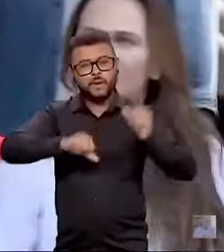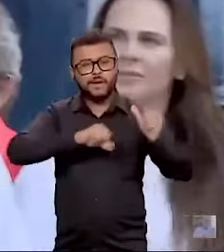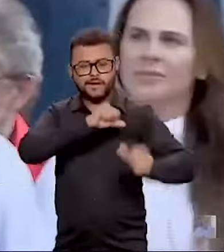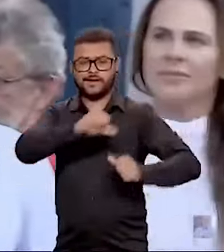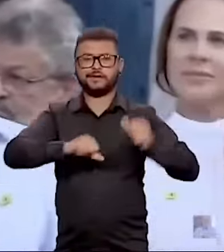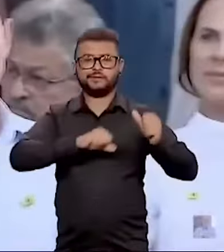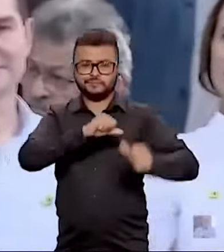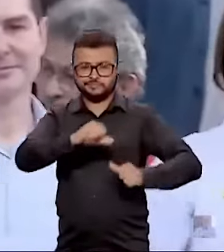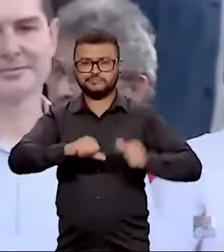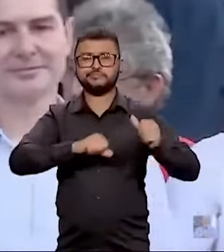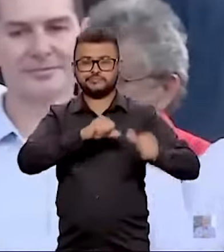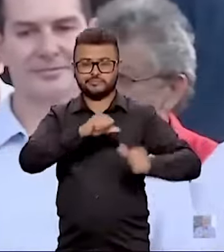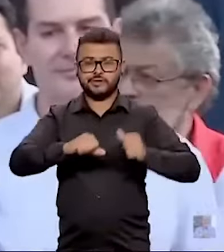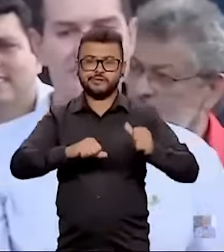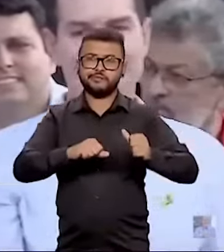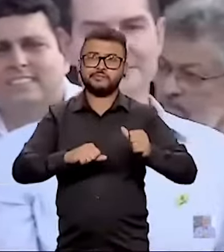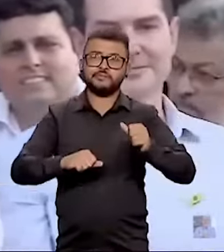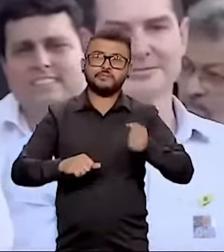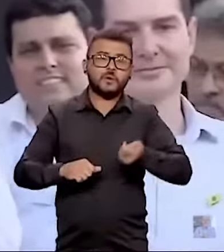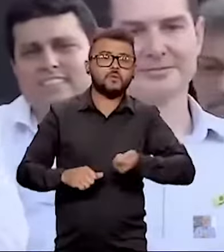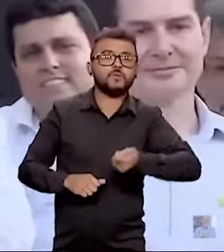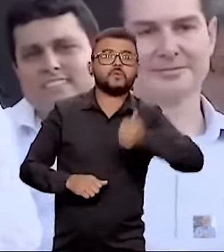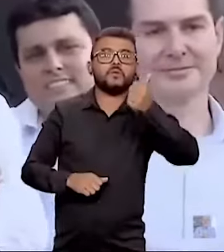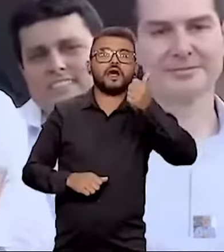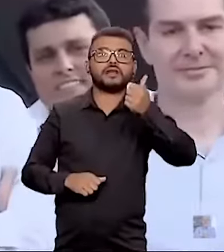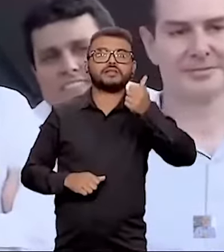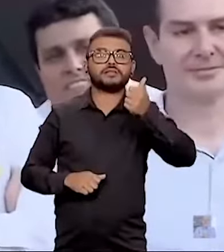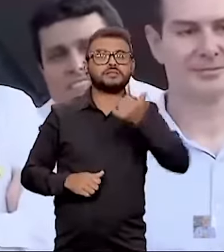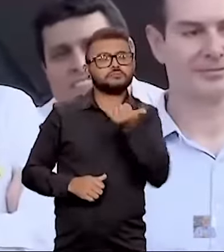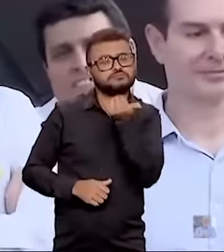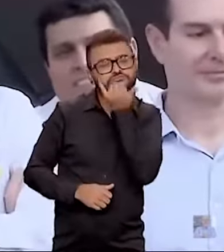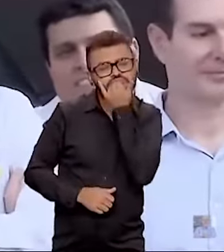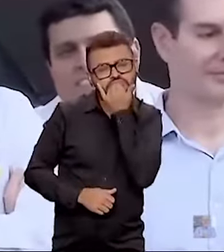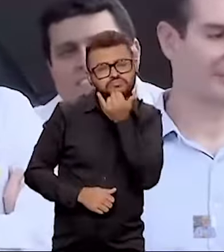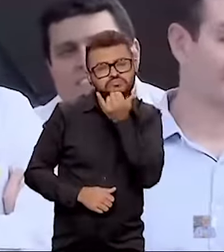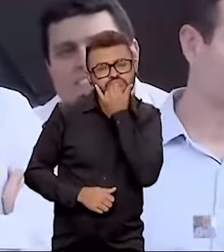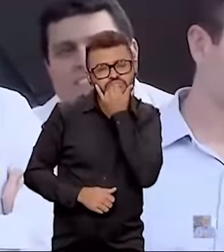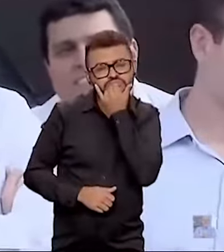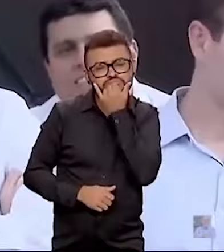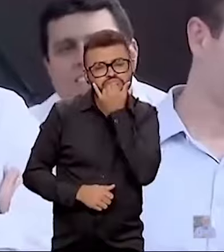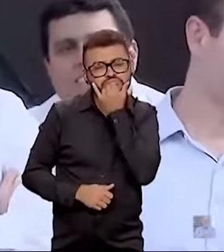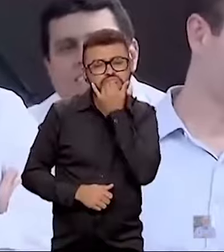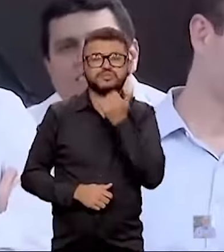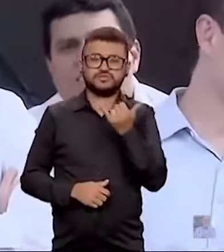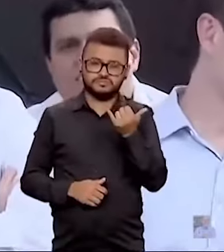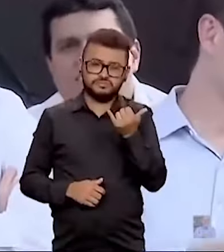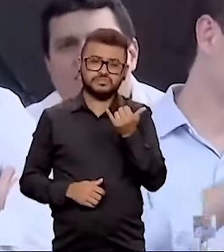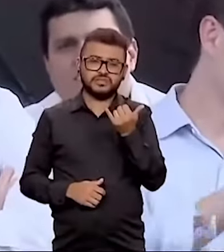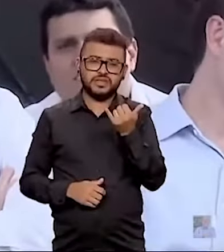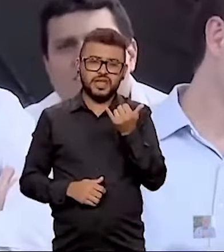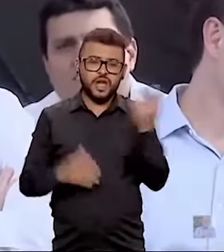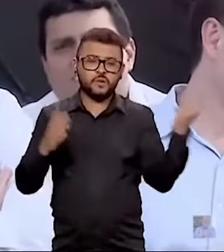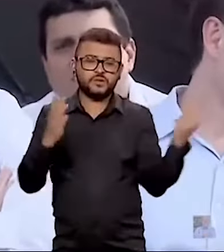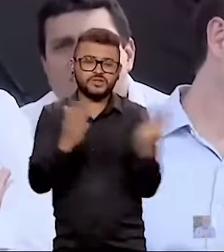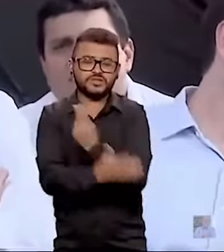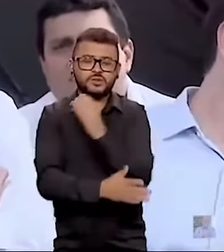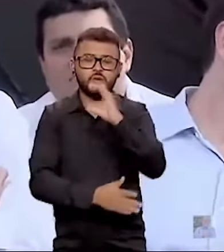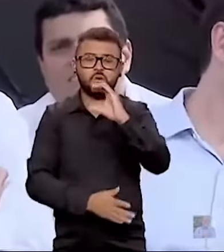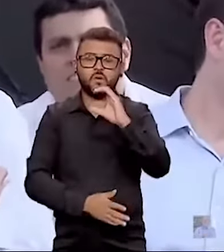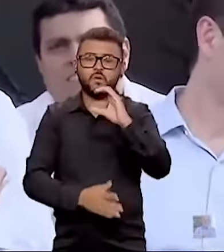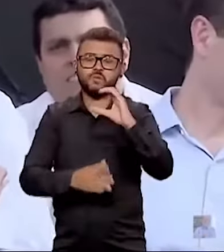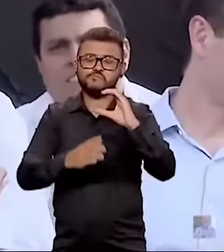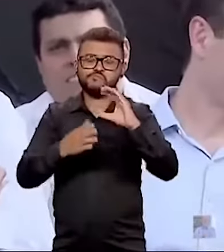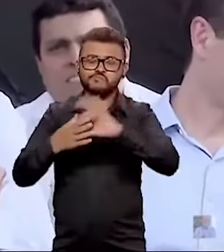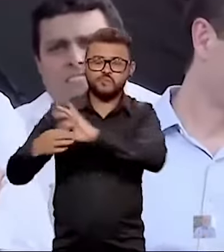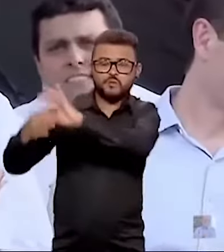fosse transformado num ato, eu diria quase que de desculpa, do que aconteceu na